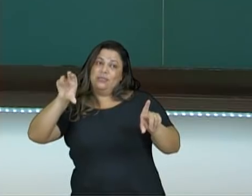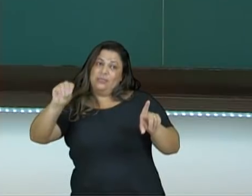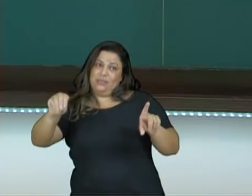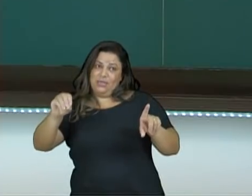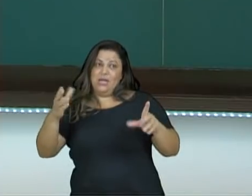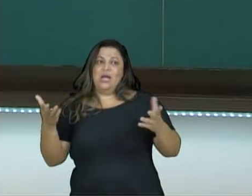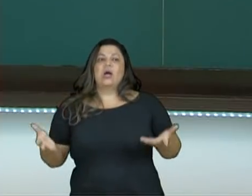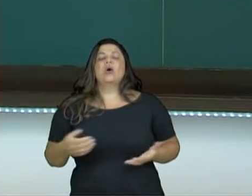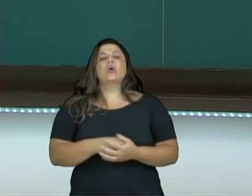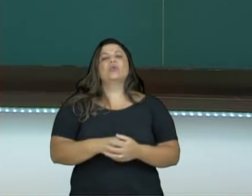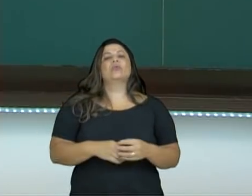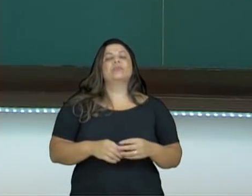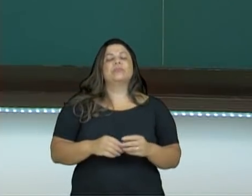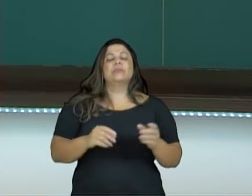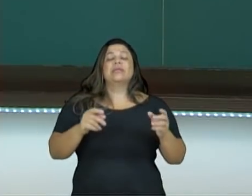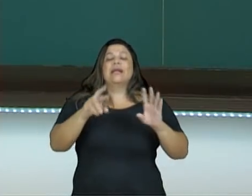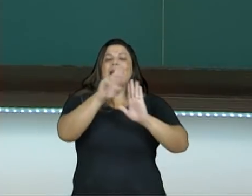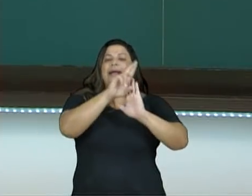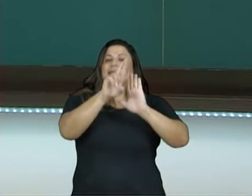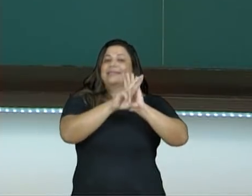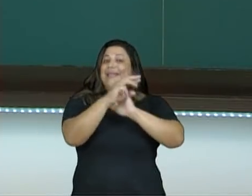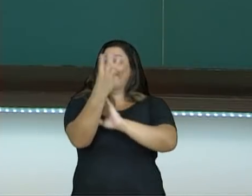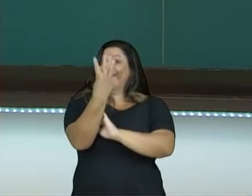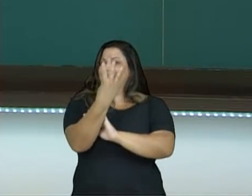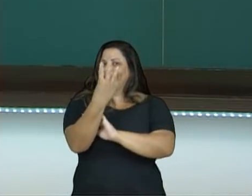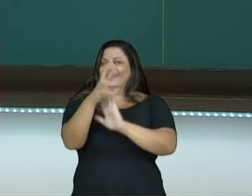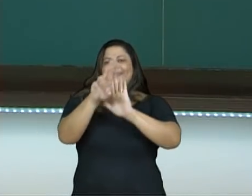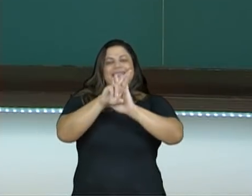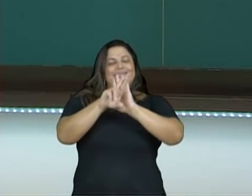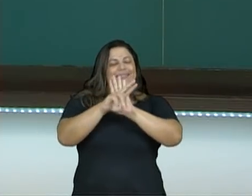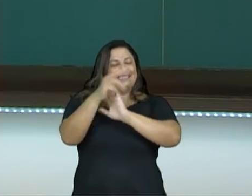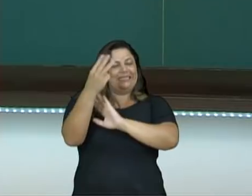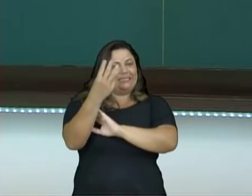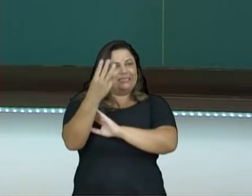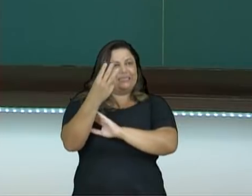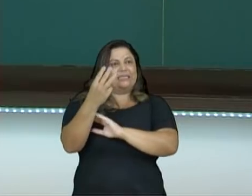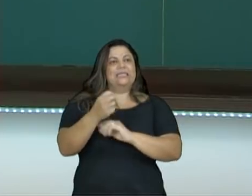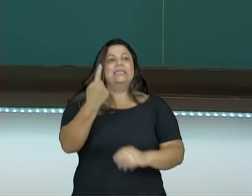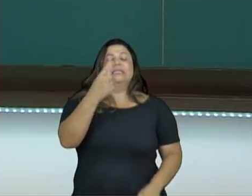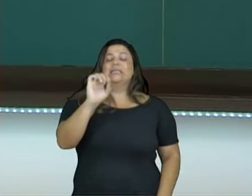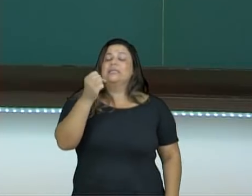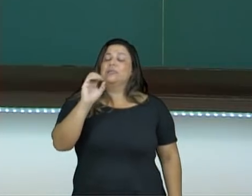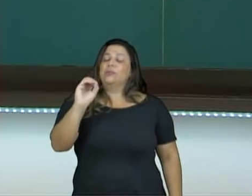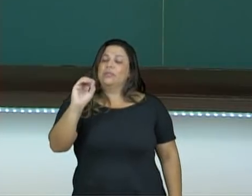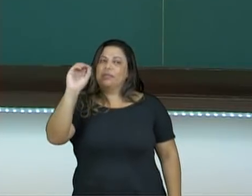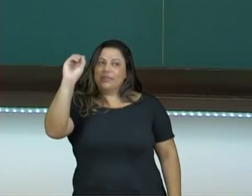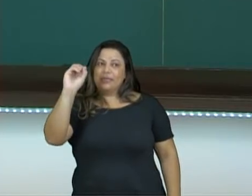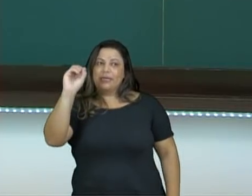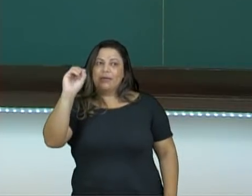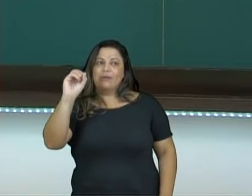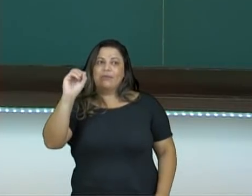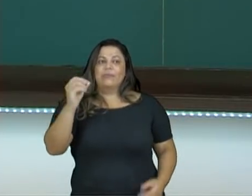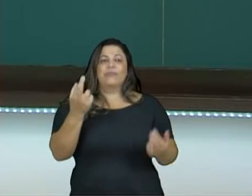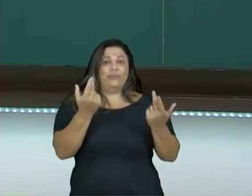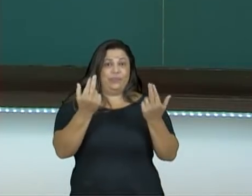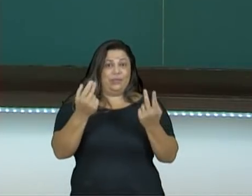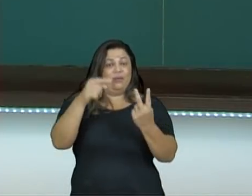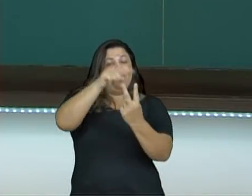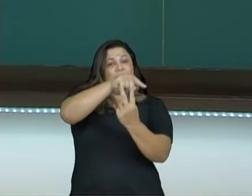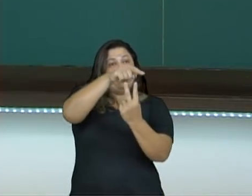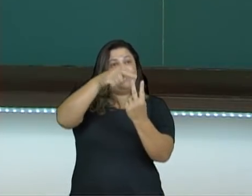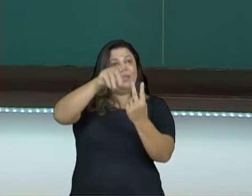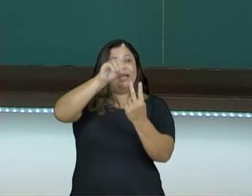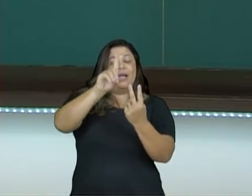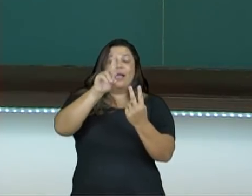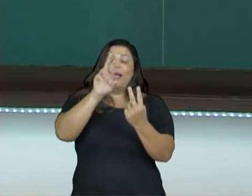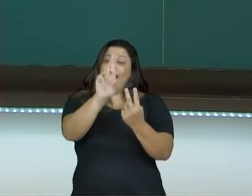nós tiramos do slide anterior. 180 graus equivale a pi radianos. O ângulo qualquer que eu